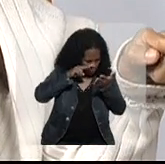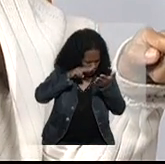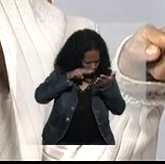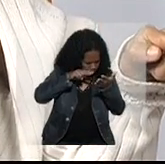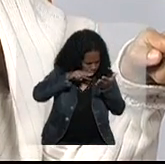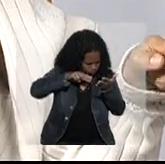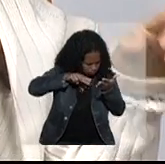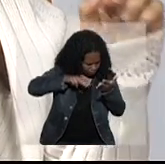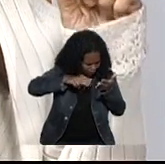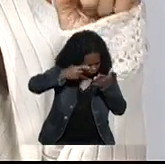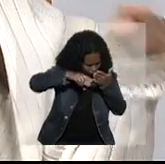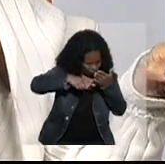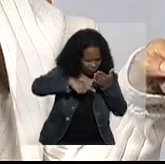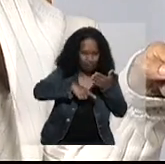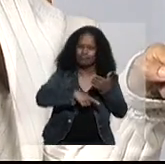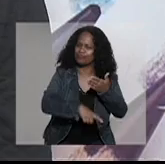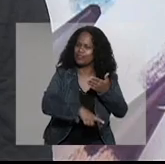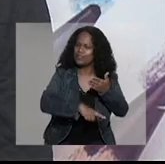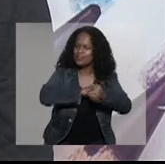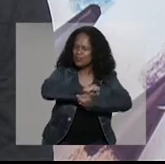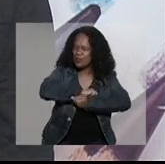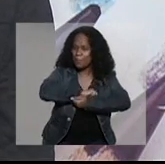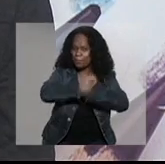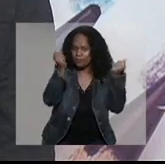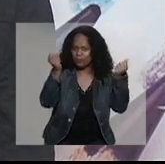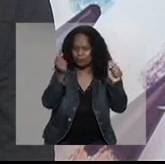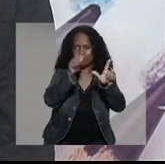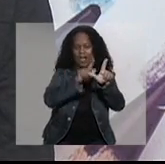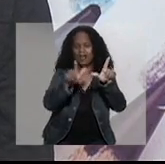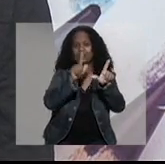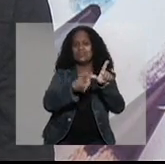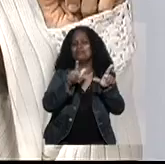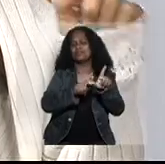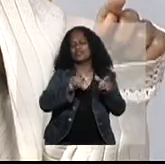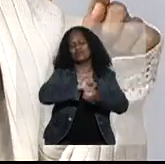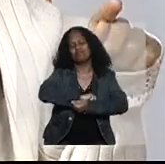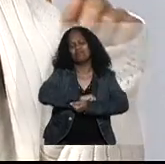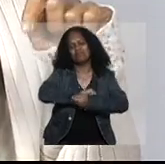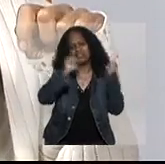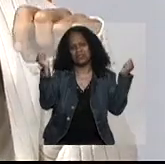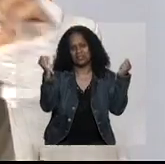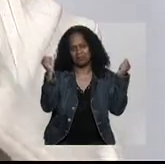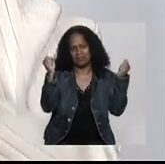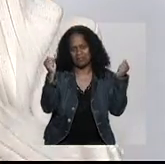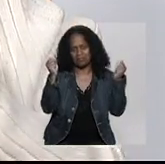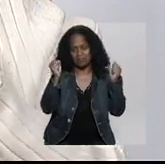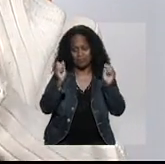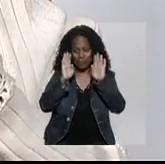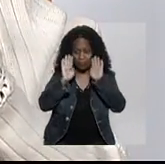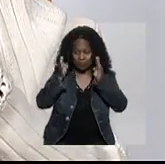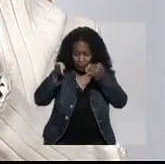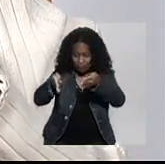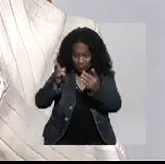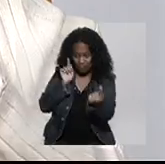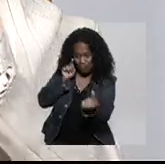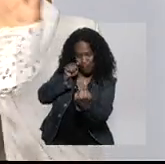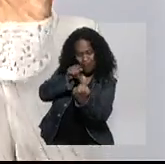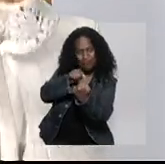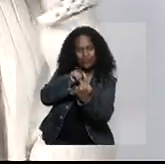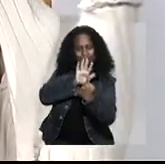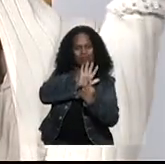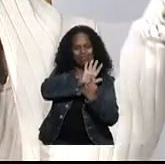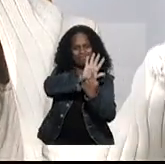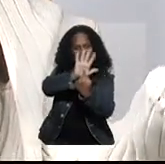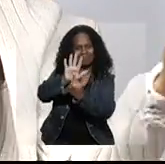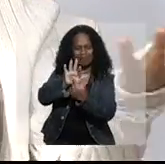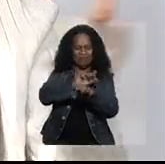no livro. Eu me Foi a mergulhei literatura que te libertou? na literatura. E a literatura me libertou, me deu um norte, me deu um caminho,